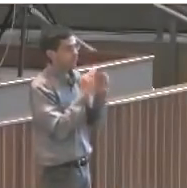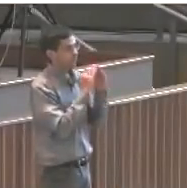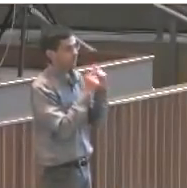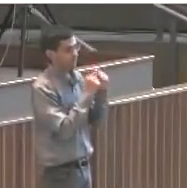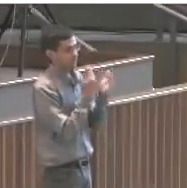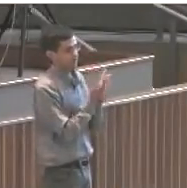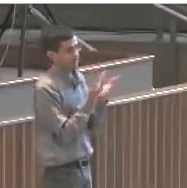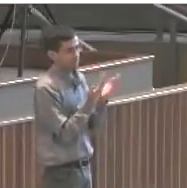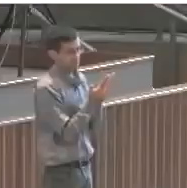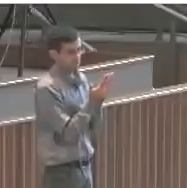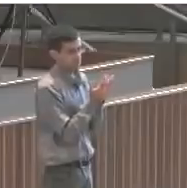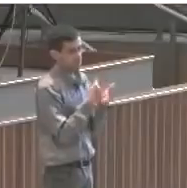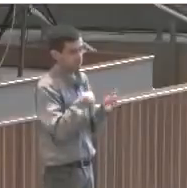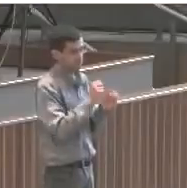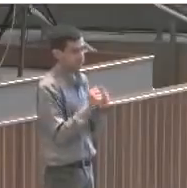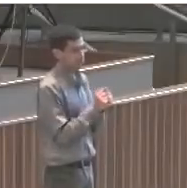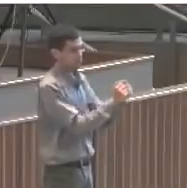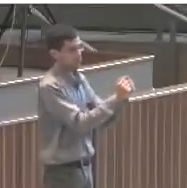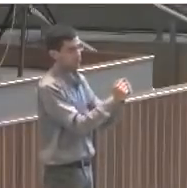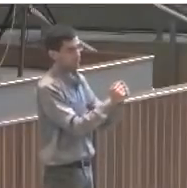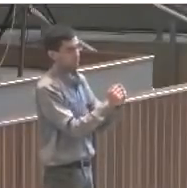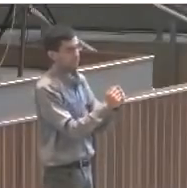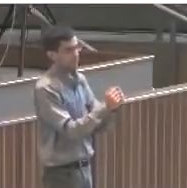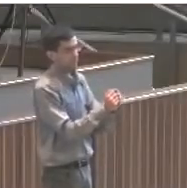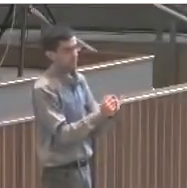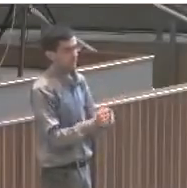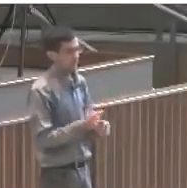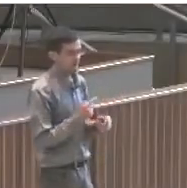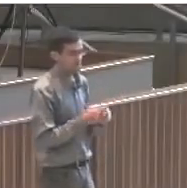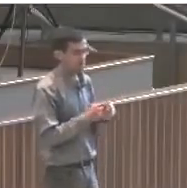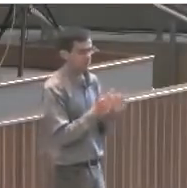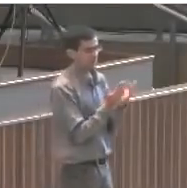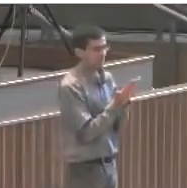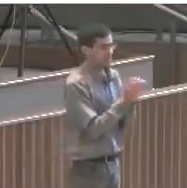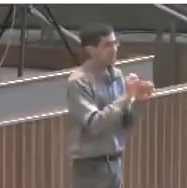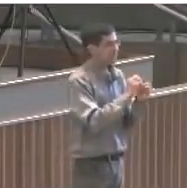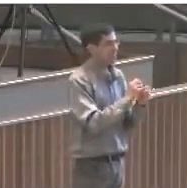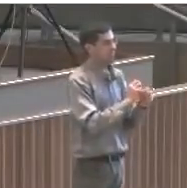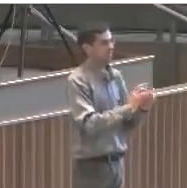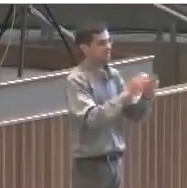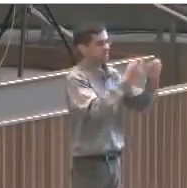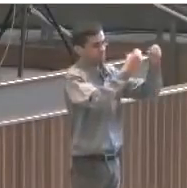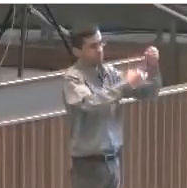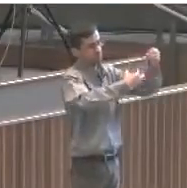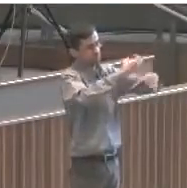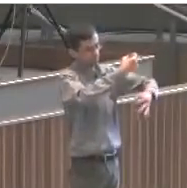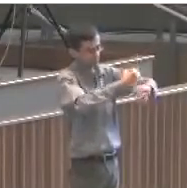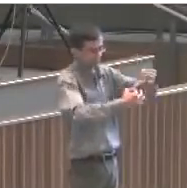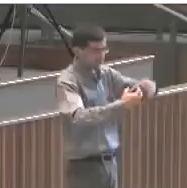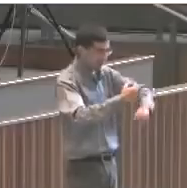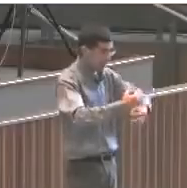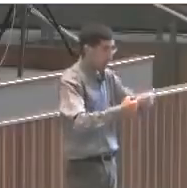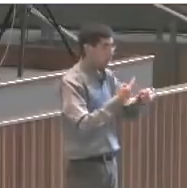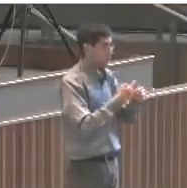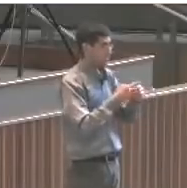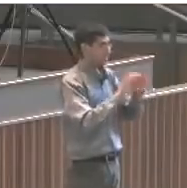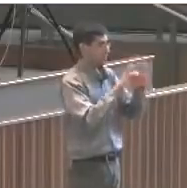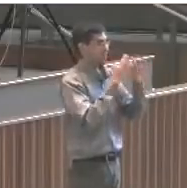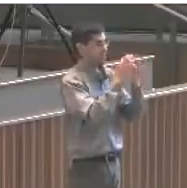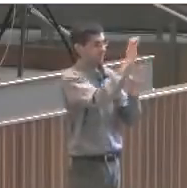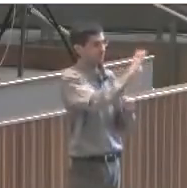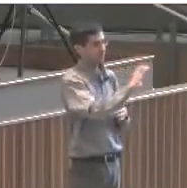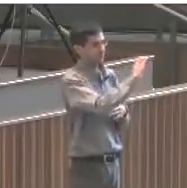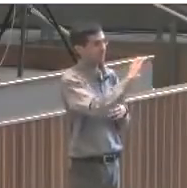vou levá lo e ela desfilou agora três não faz isso não faz aquilo pra todas as coisas que a minha família tradicionalmente fazia